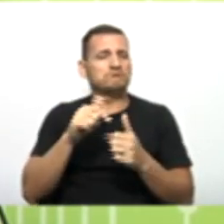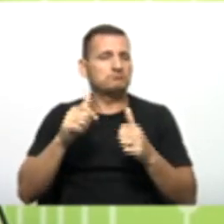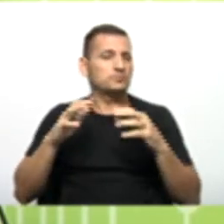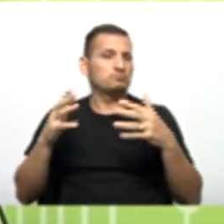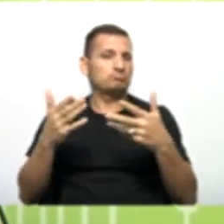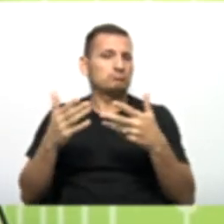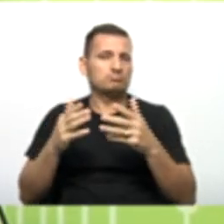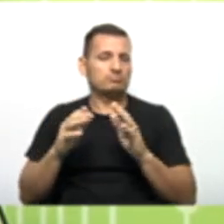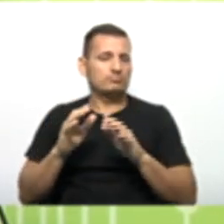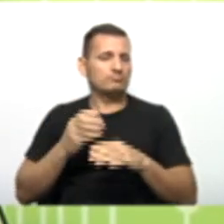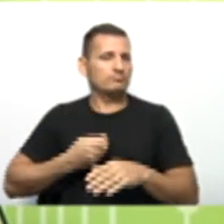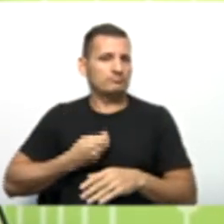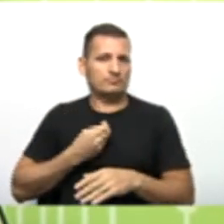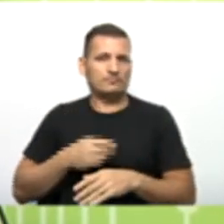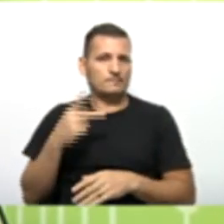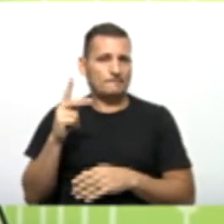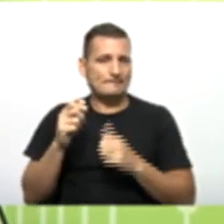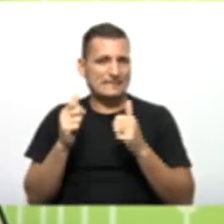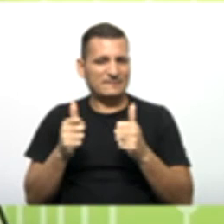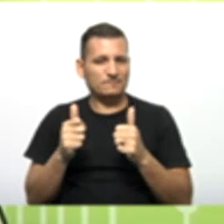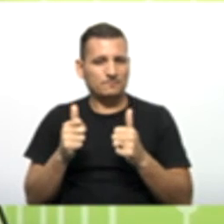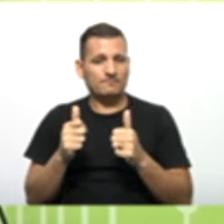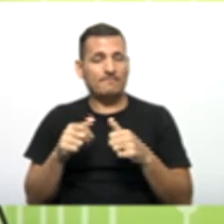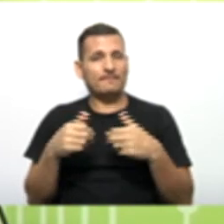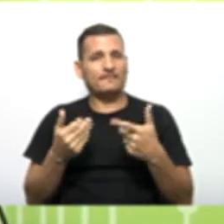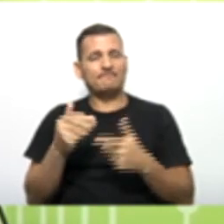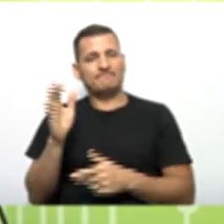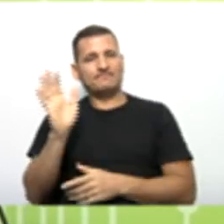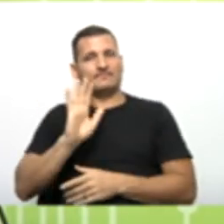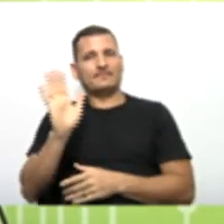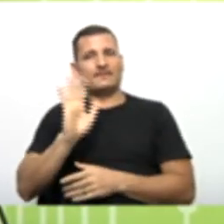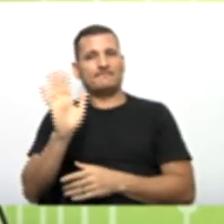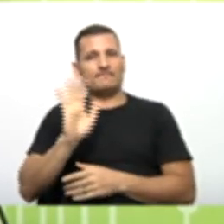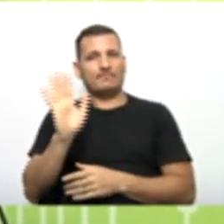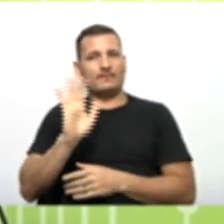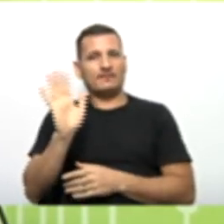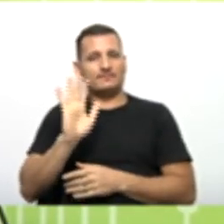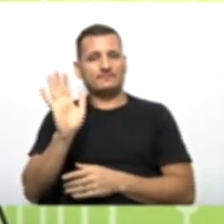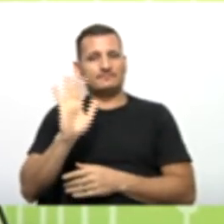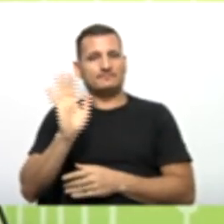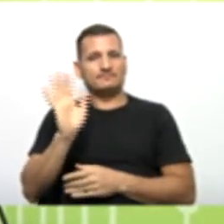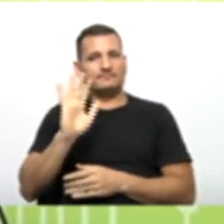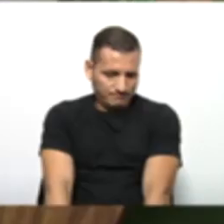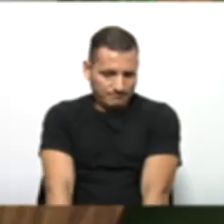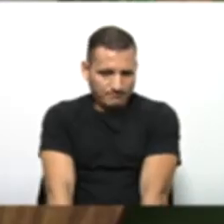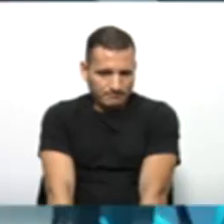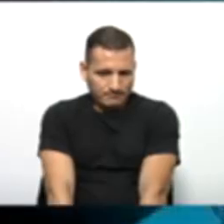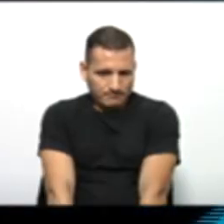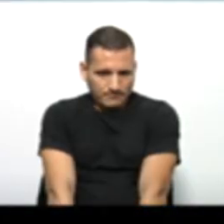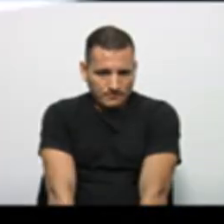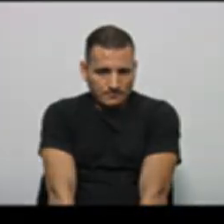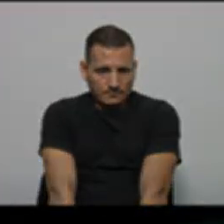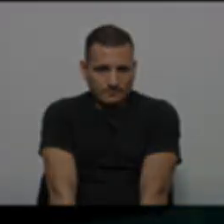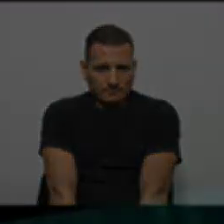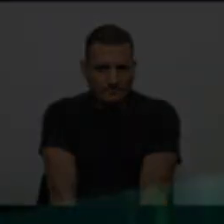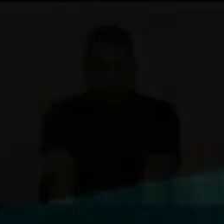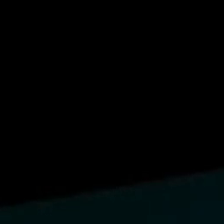mas para toda a vida aí tá bom então até a próxima aula tchau até a próxima